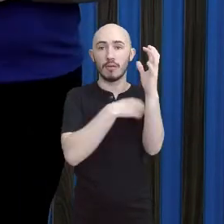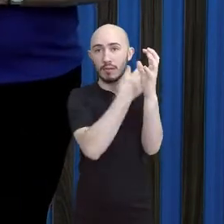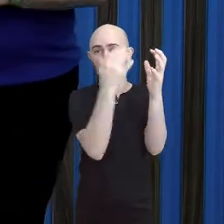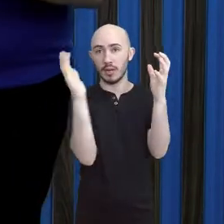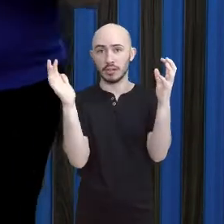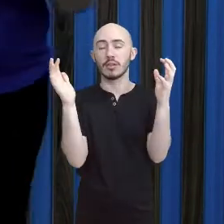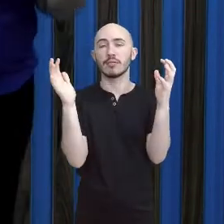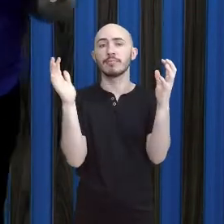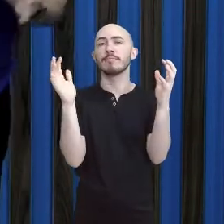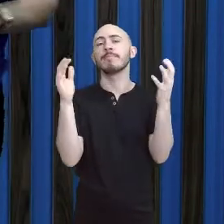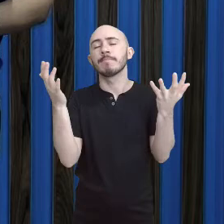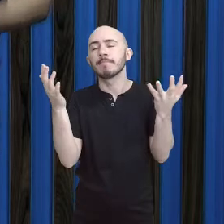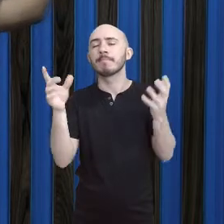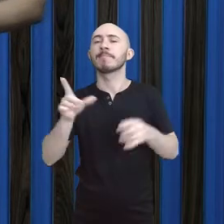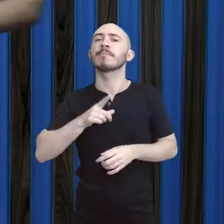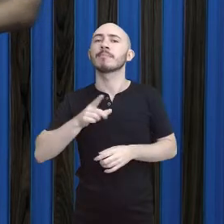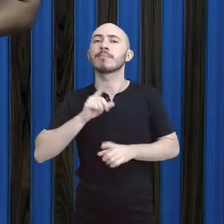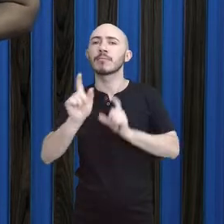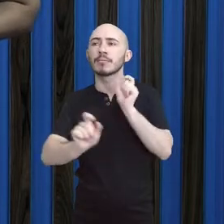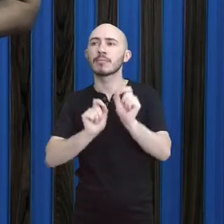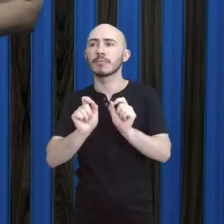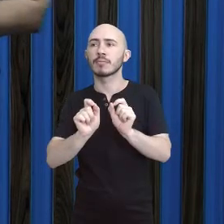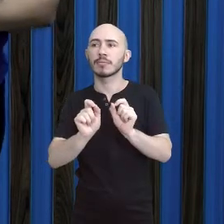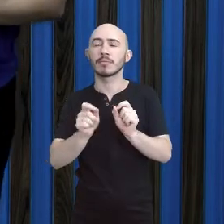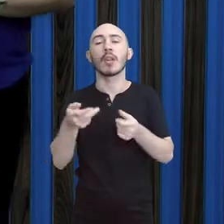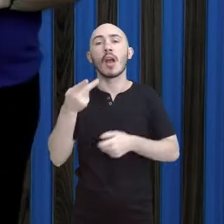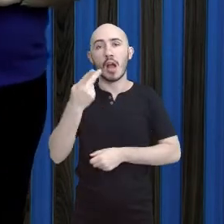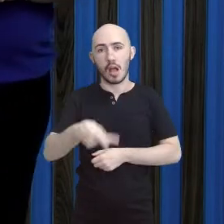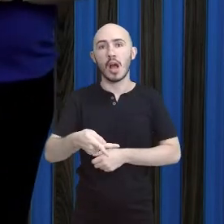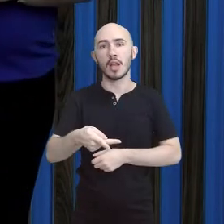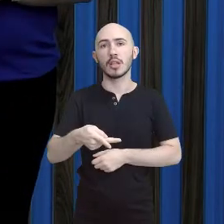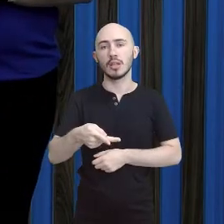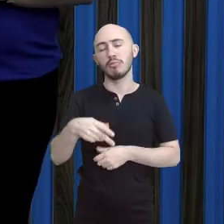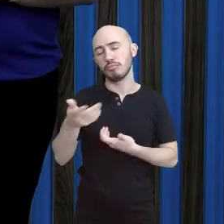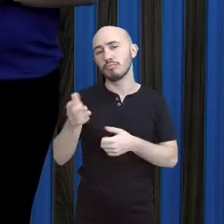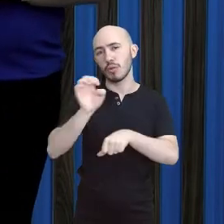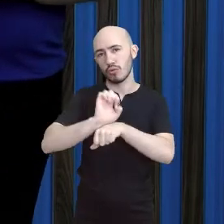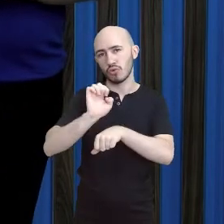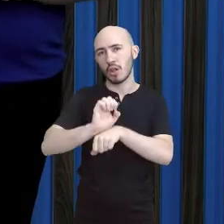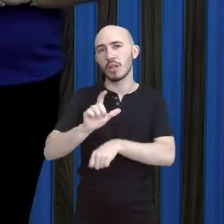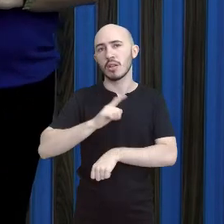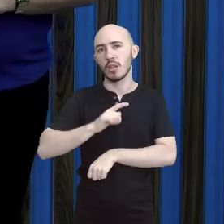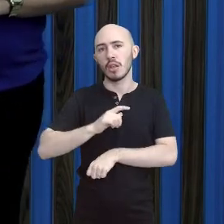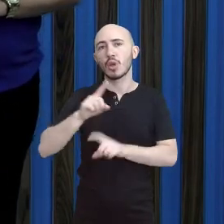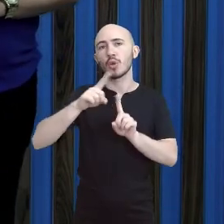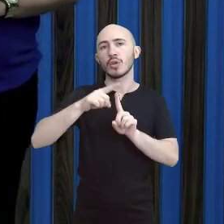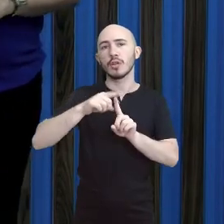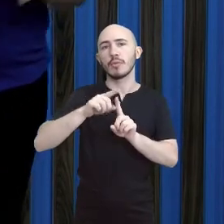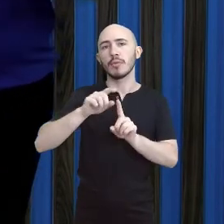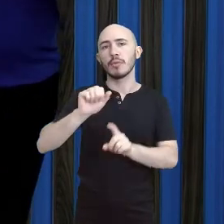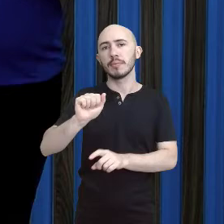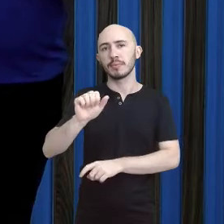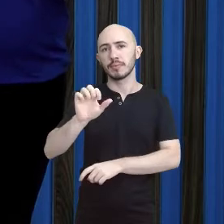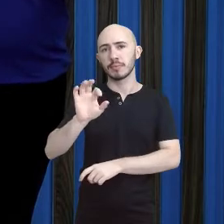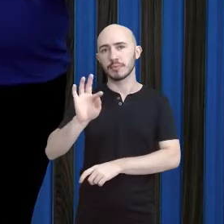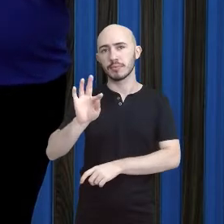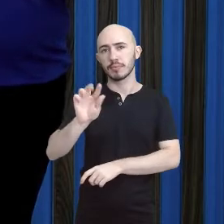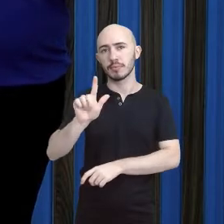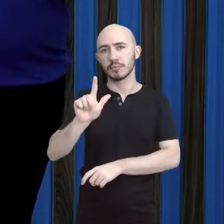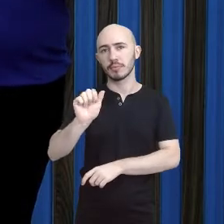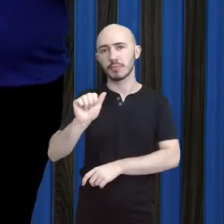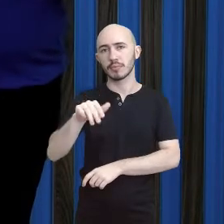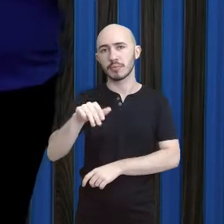numa floresta, na floresta atlântica que tem aqui no nosso estado, né? A Mata Atlântica, ela tem lá